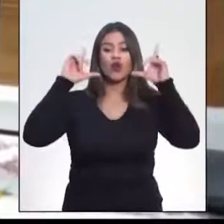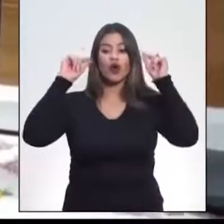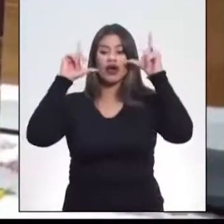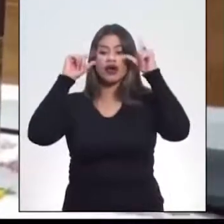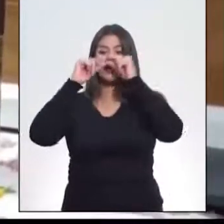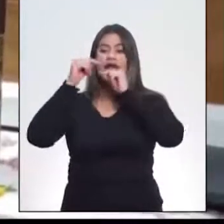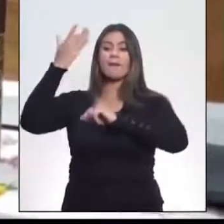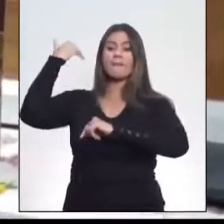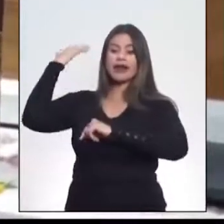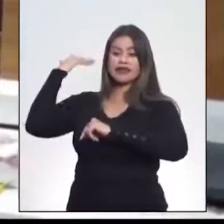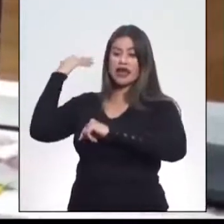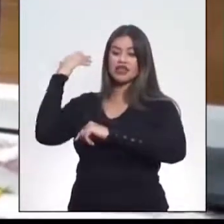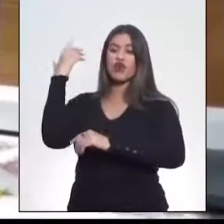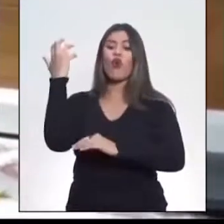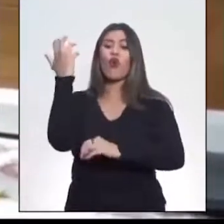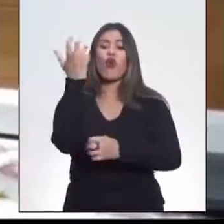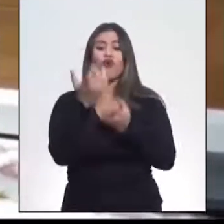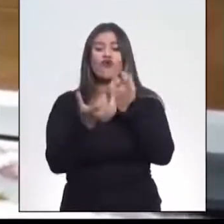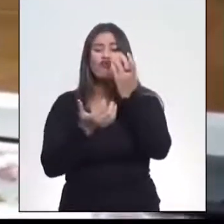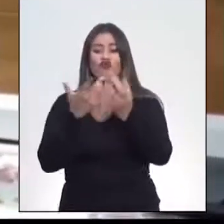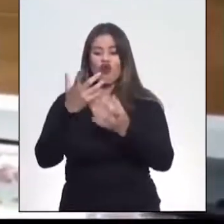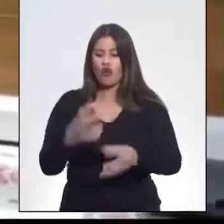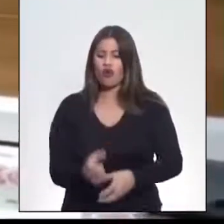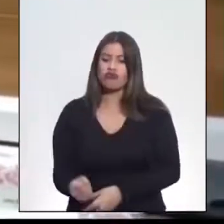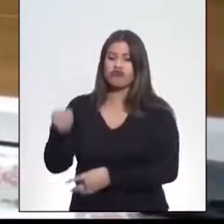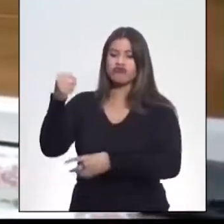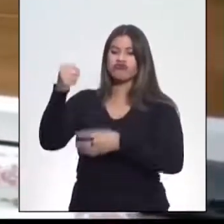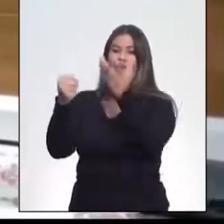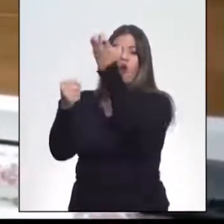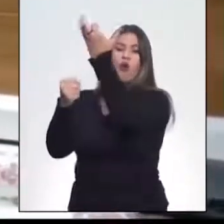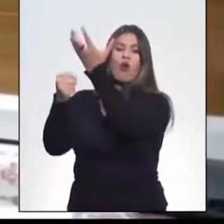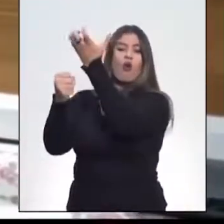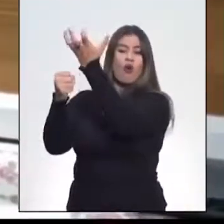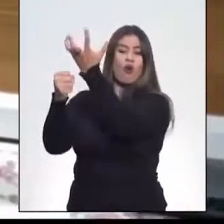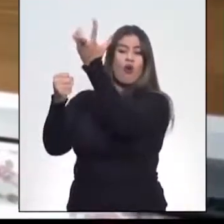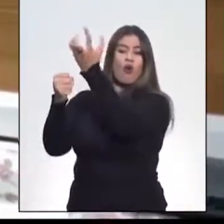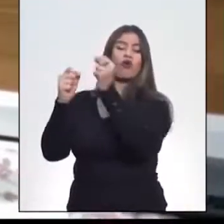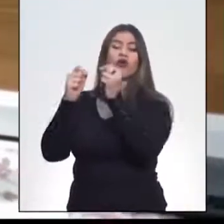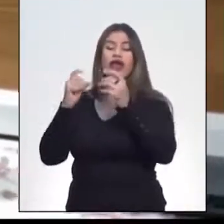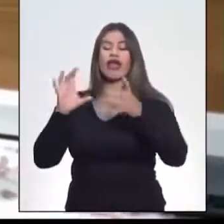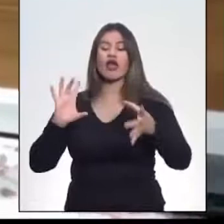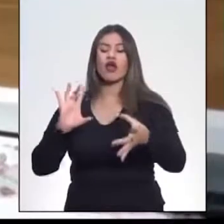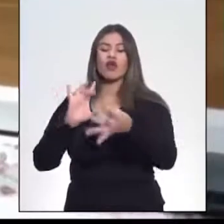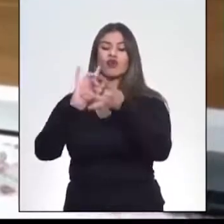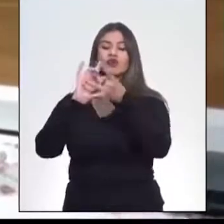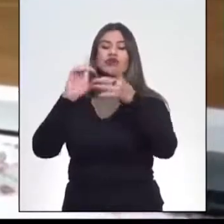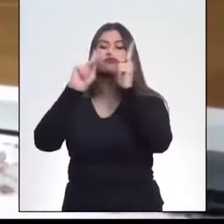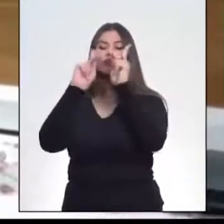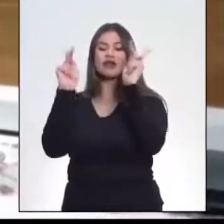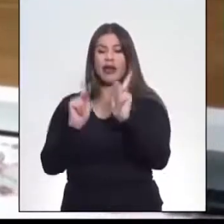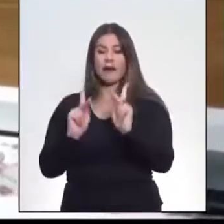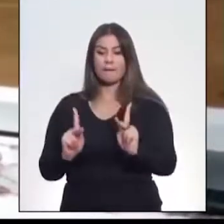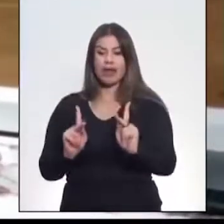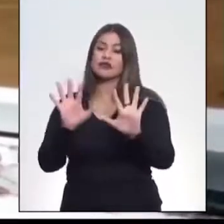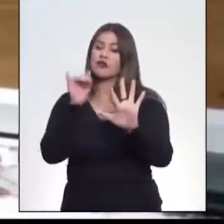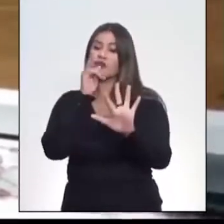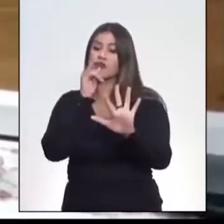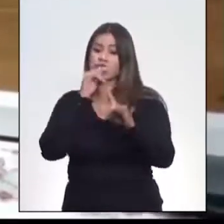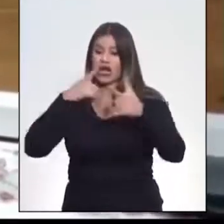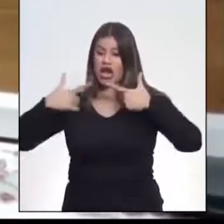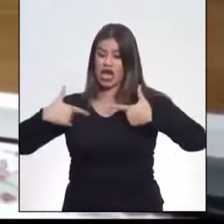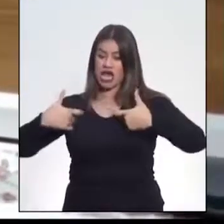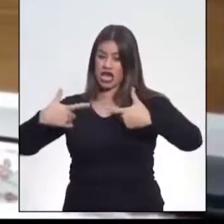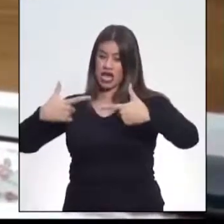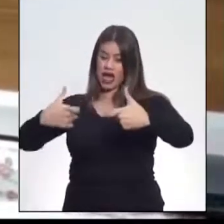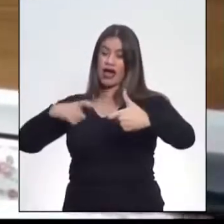do fogo que Celebra a união EA pagar-lhe os pontos antigamente eles estavam eles paravam a guerra